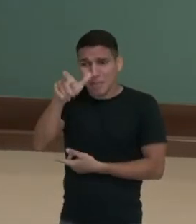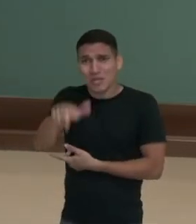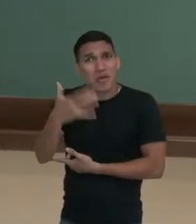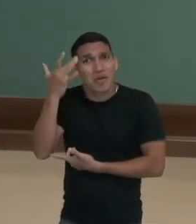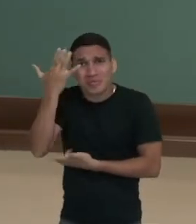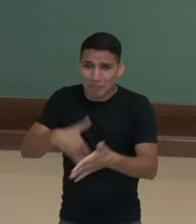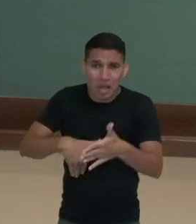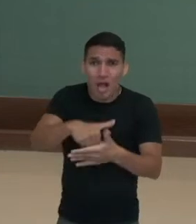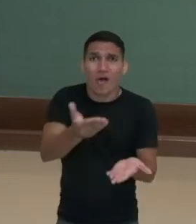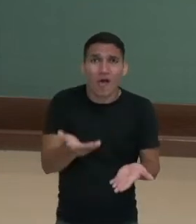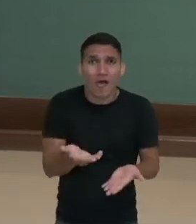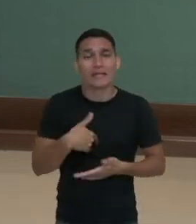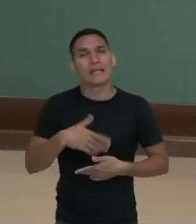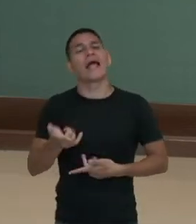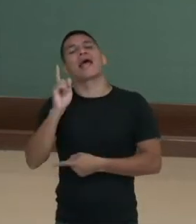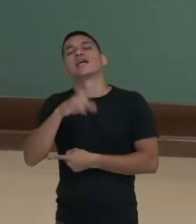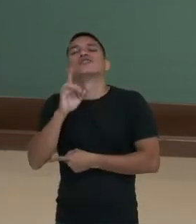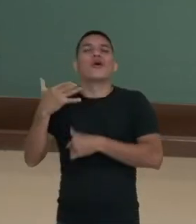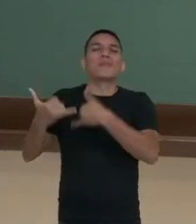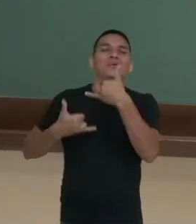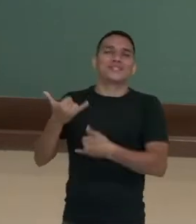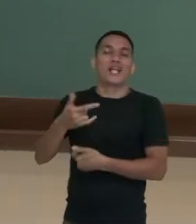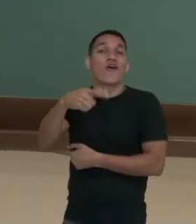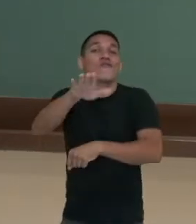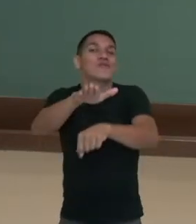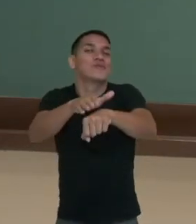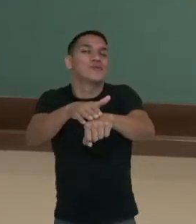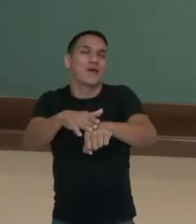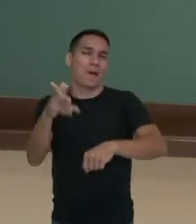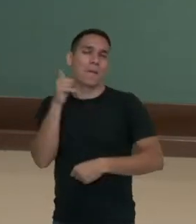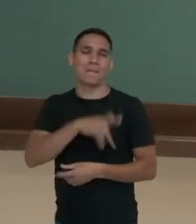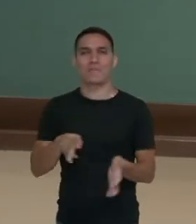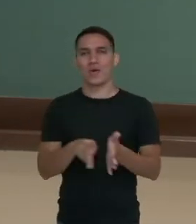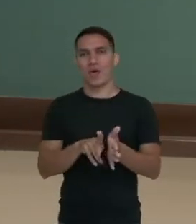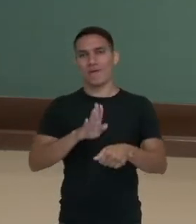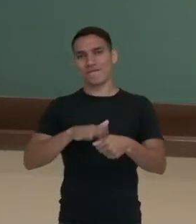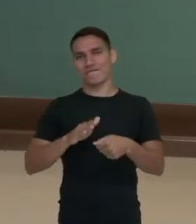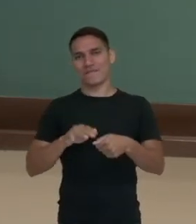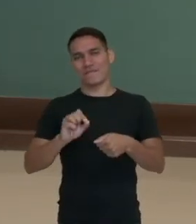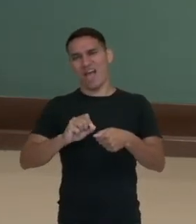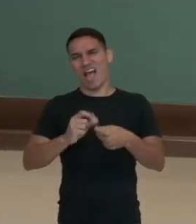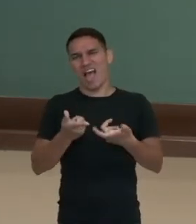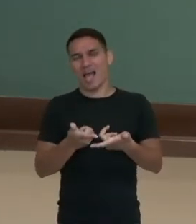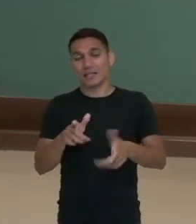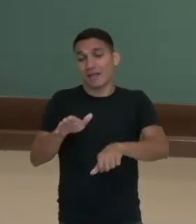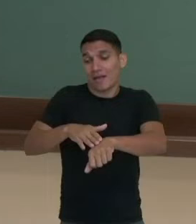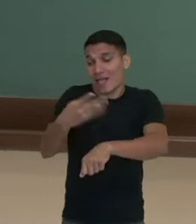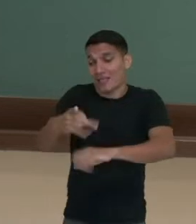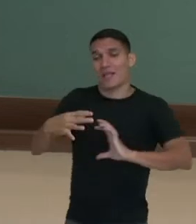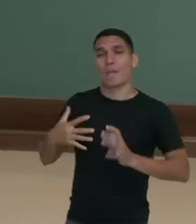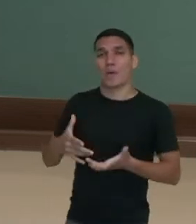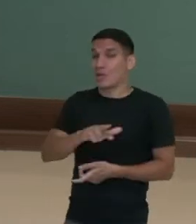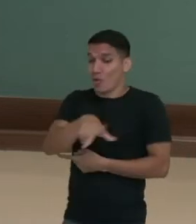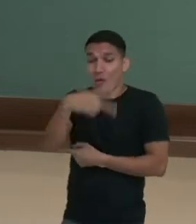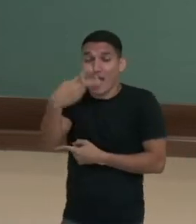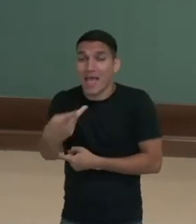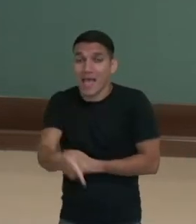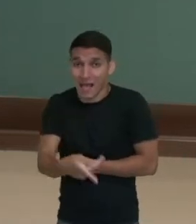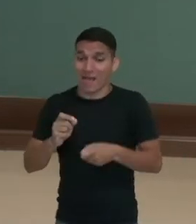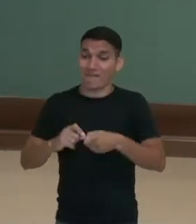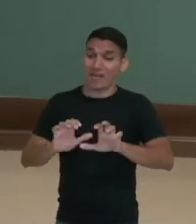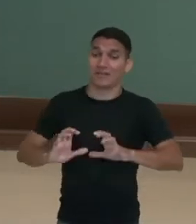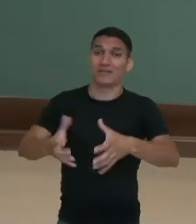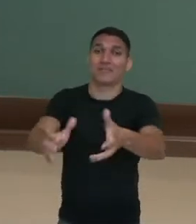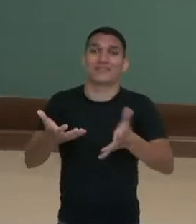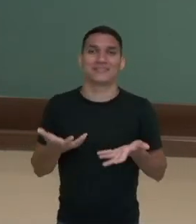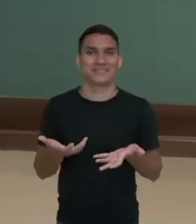chuta, ela é para brincar, né? Você é que faz coisas com ela, não é ela que simplesmente age ou executa